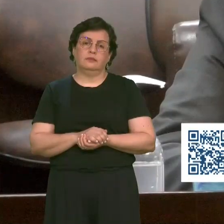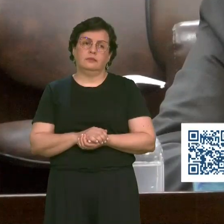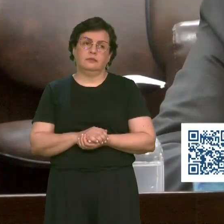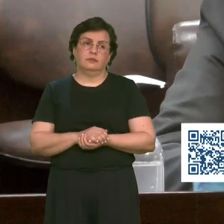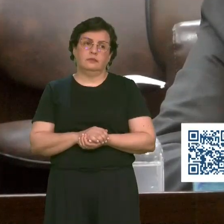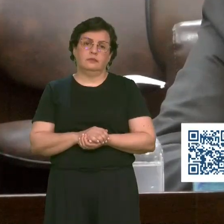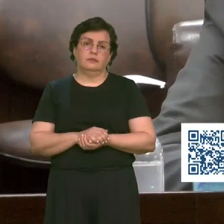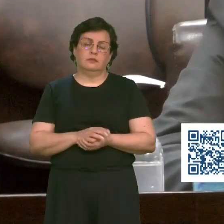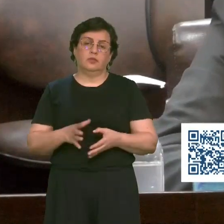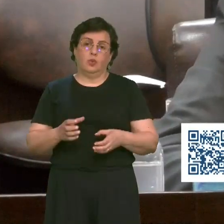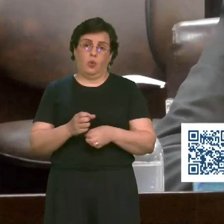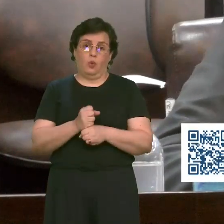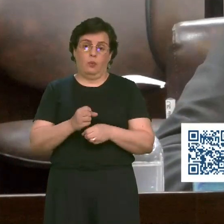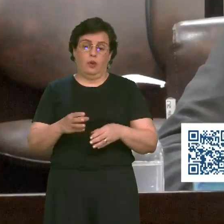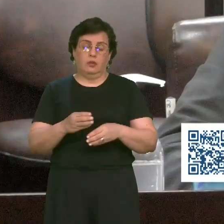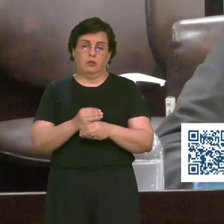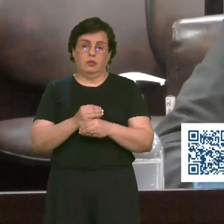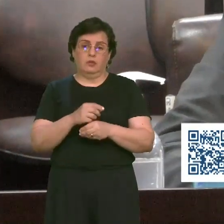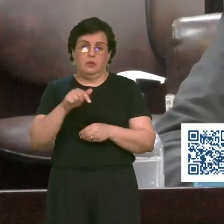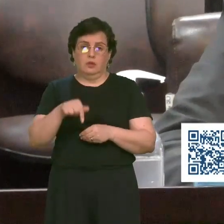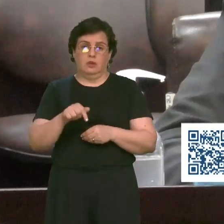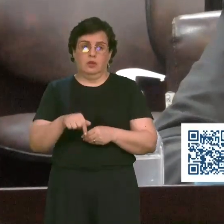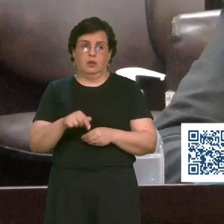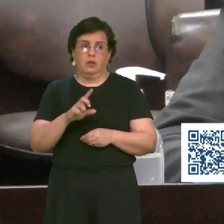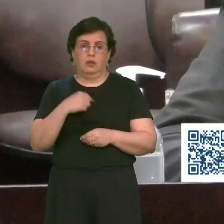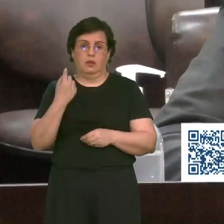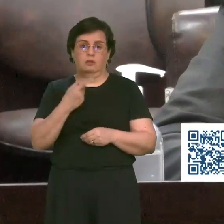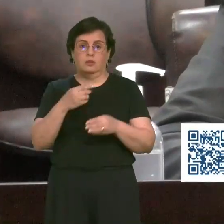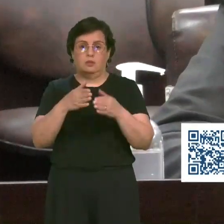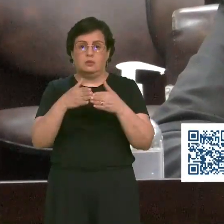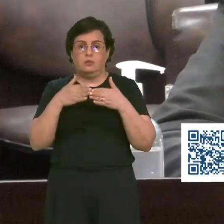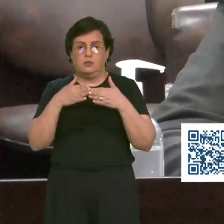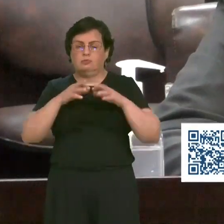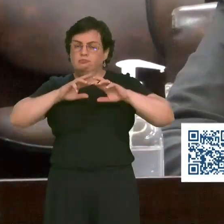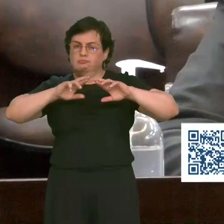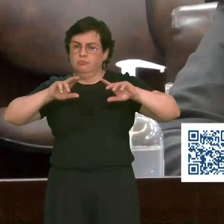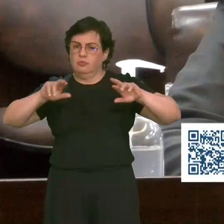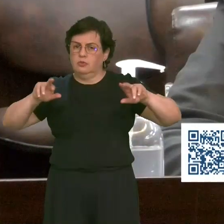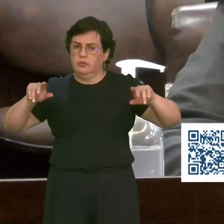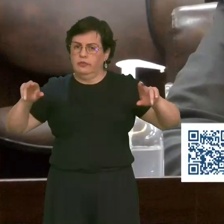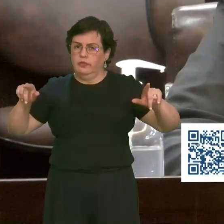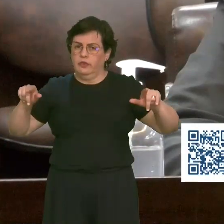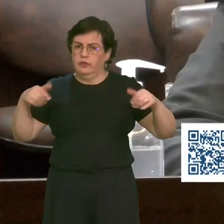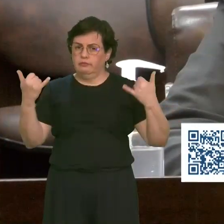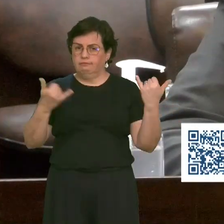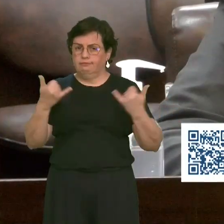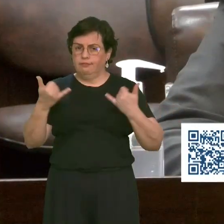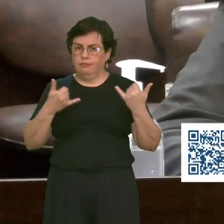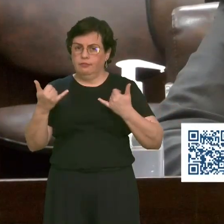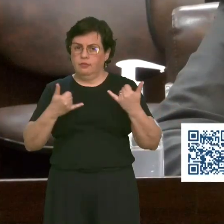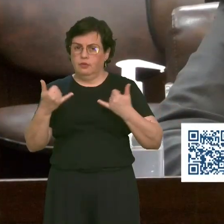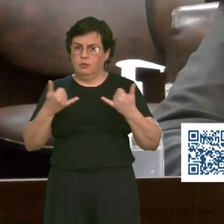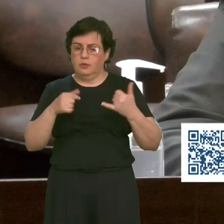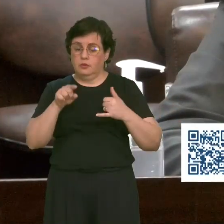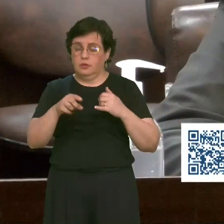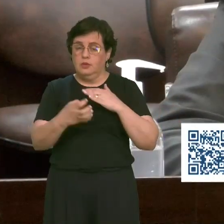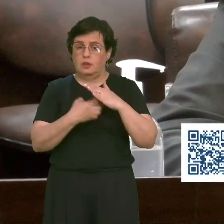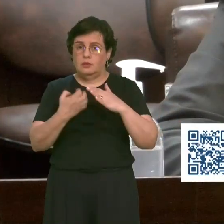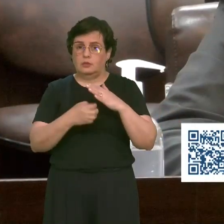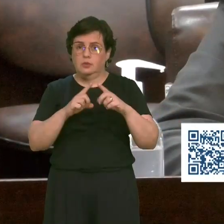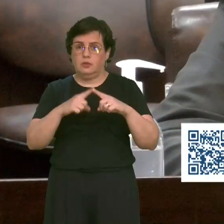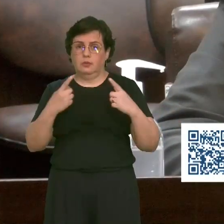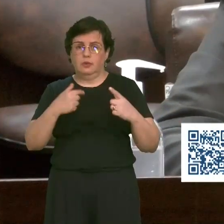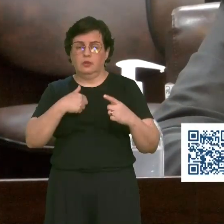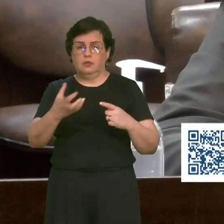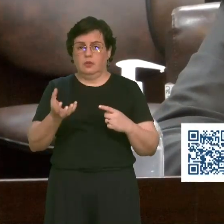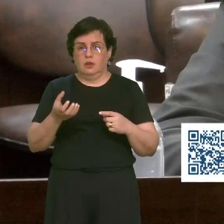completando aqui nós solicitamos várias informações da empresa mas